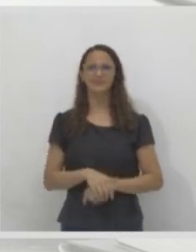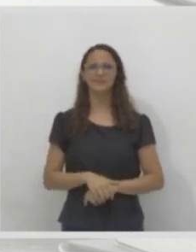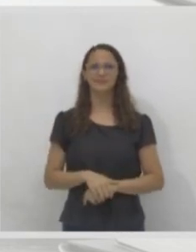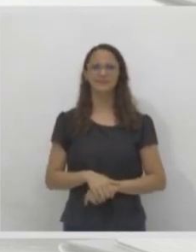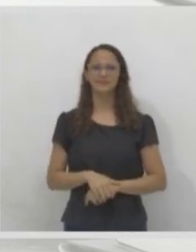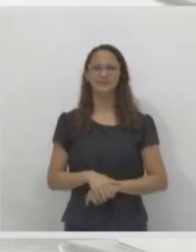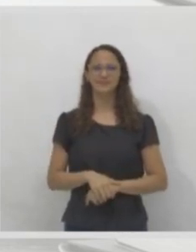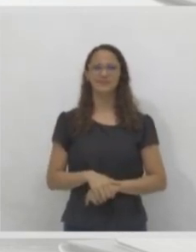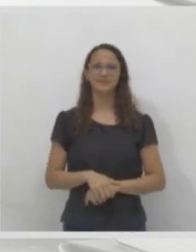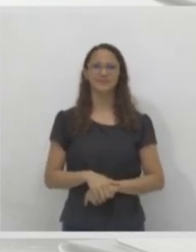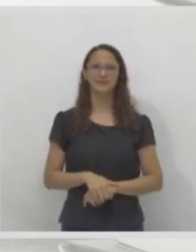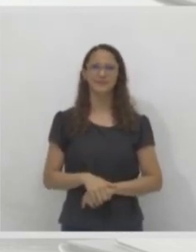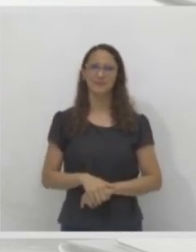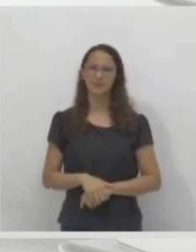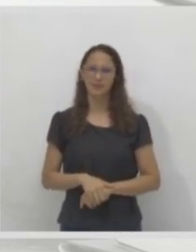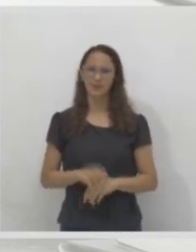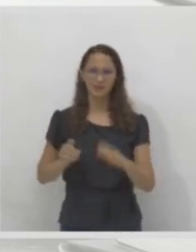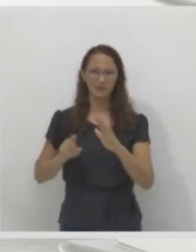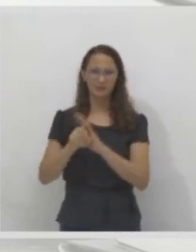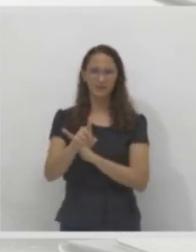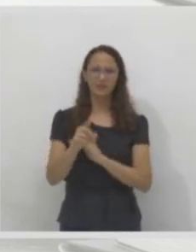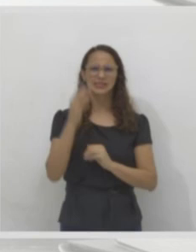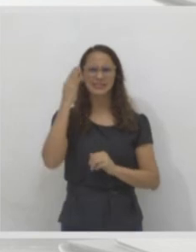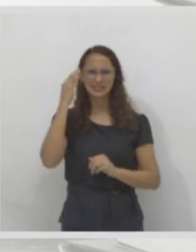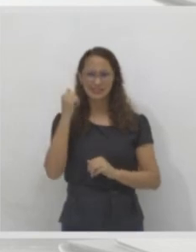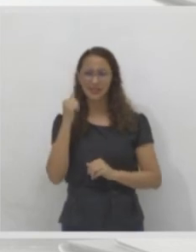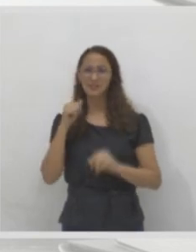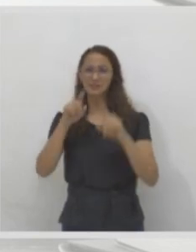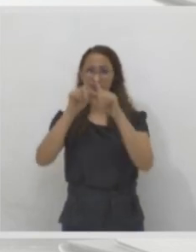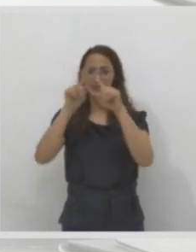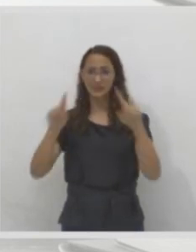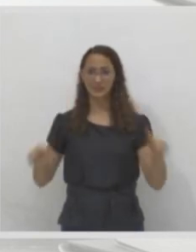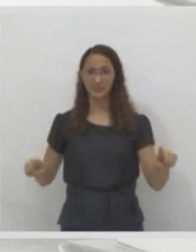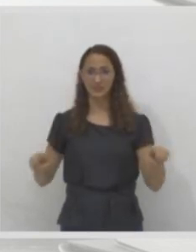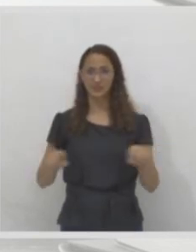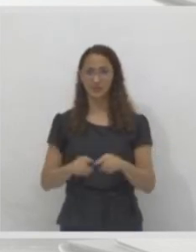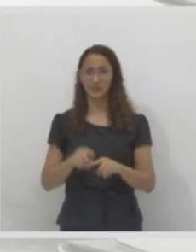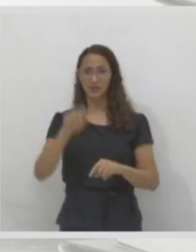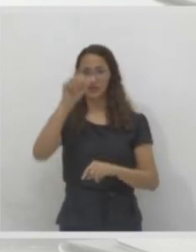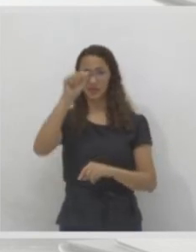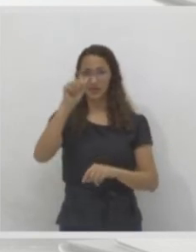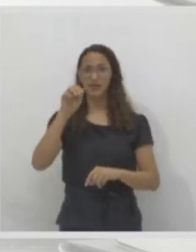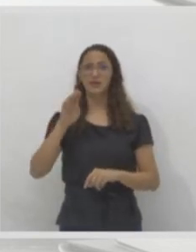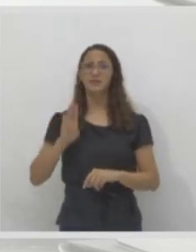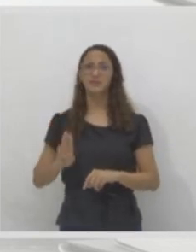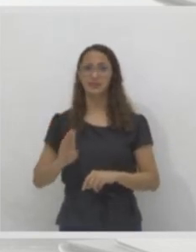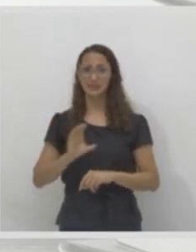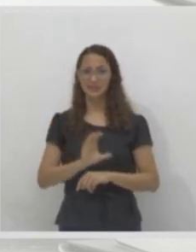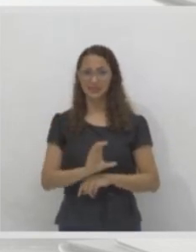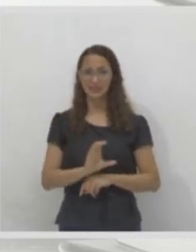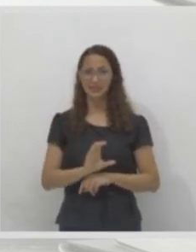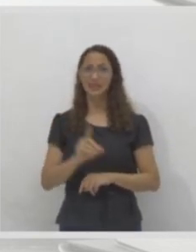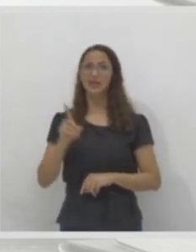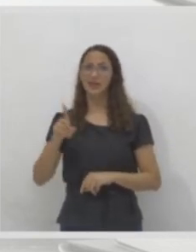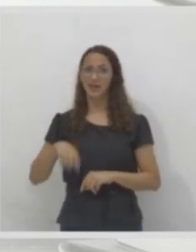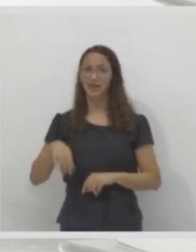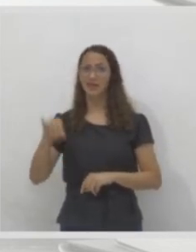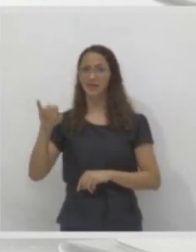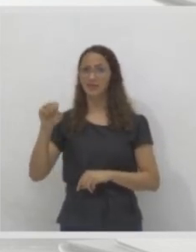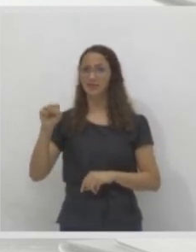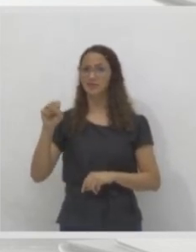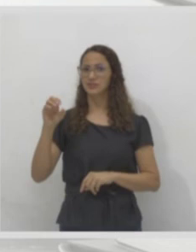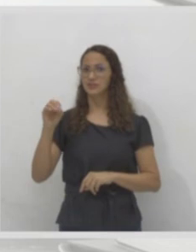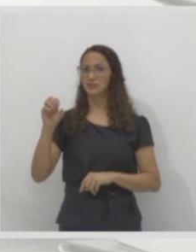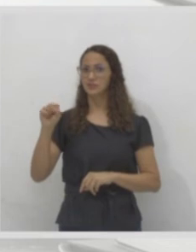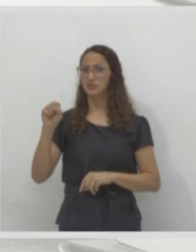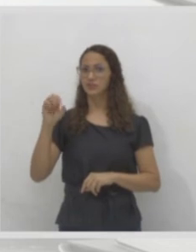seguinte: sabendo que o triângulo ABC é isósceles, eu vou dar uma dica para